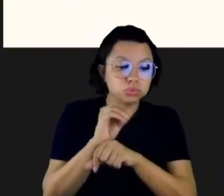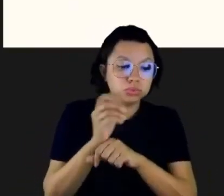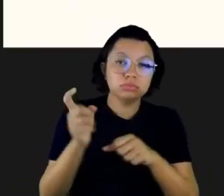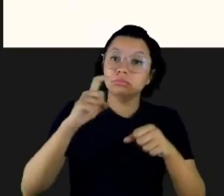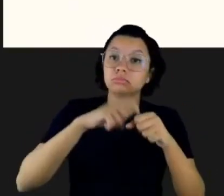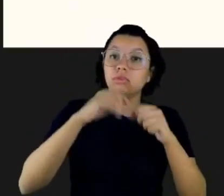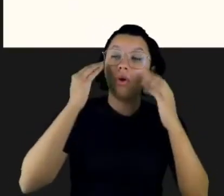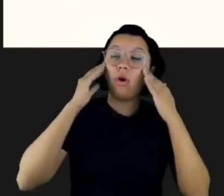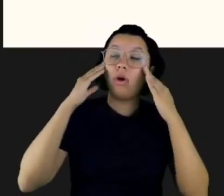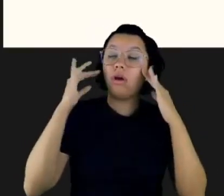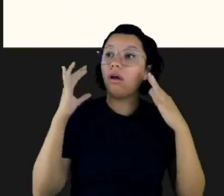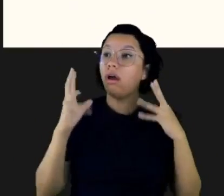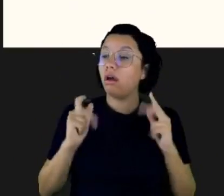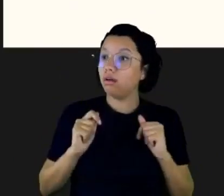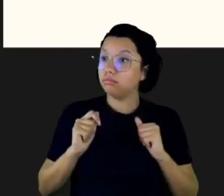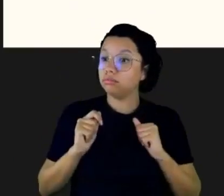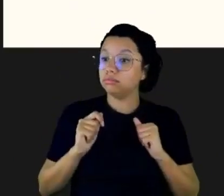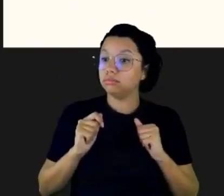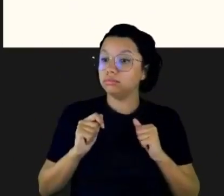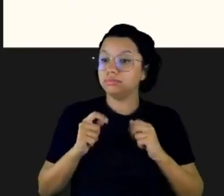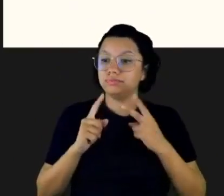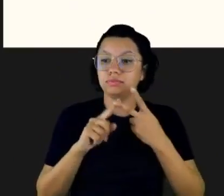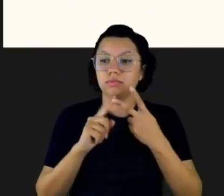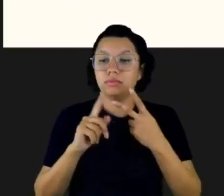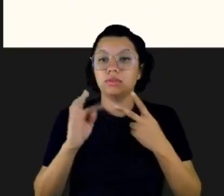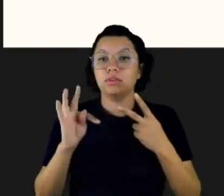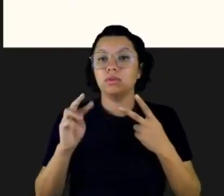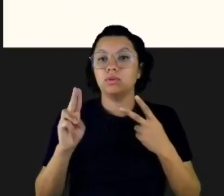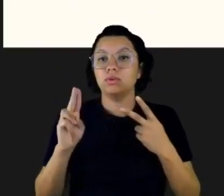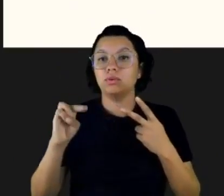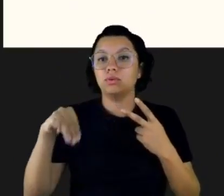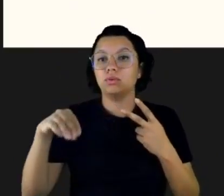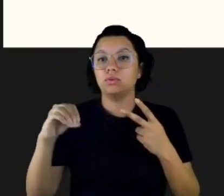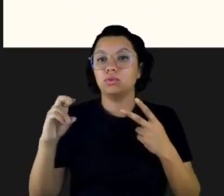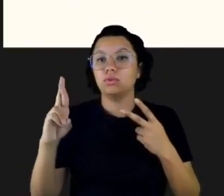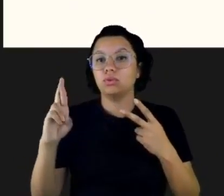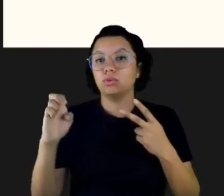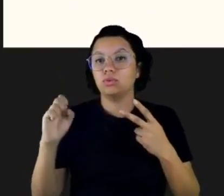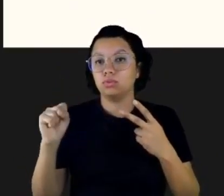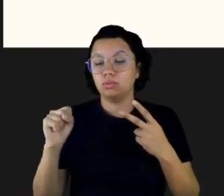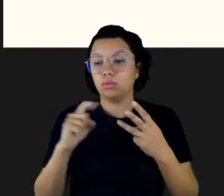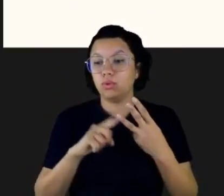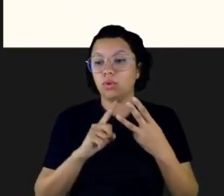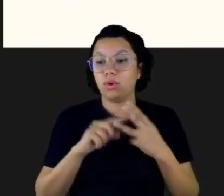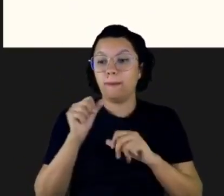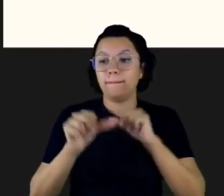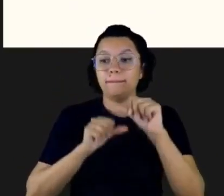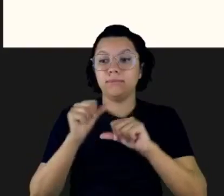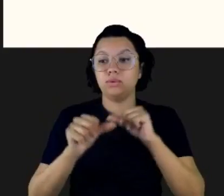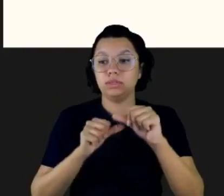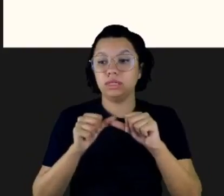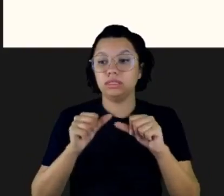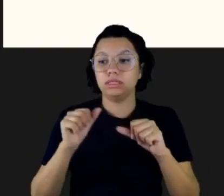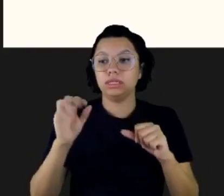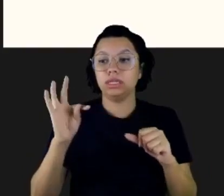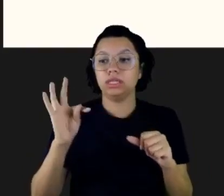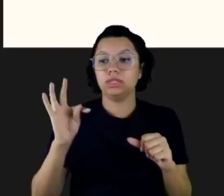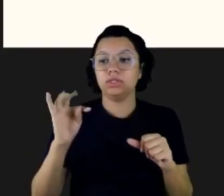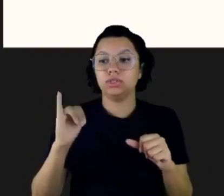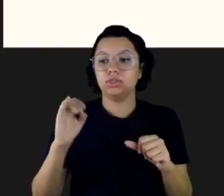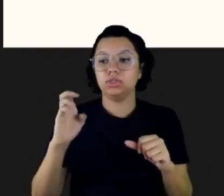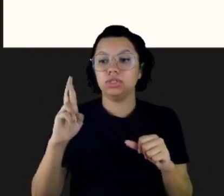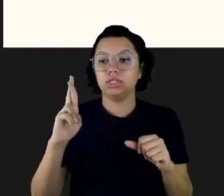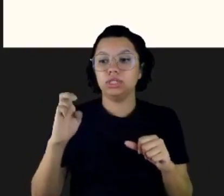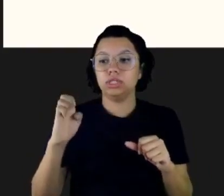ter tumores, alterações da tireoide, principalmente o hipotireoidismo, pode provocar